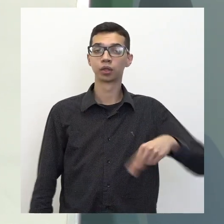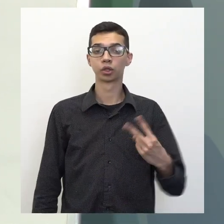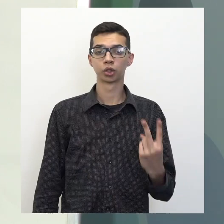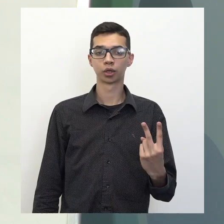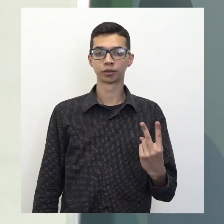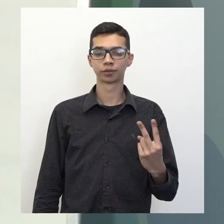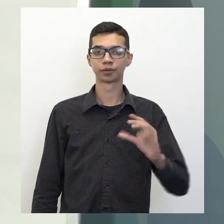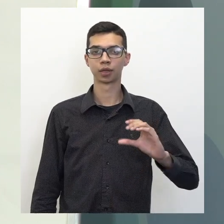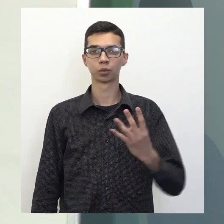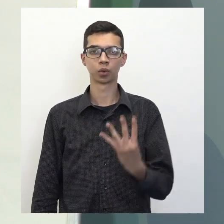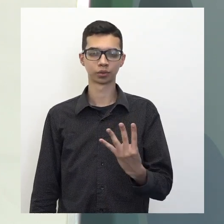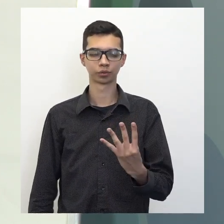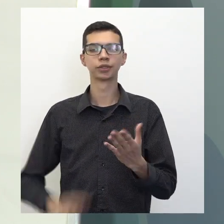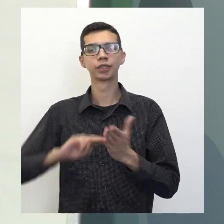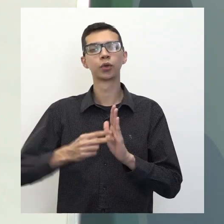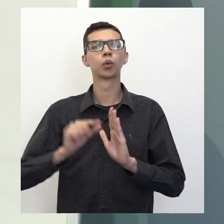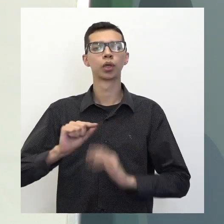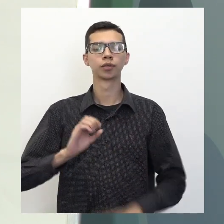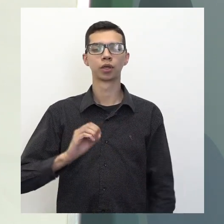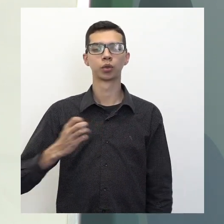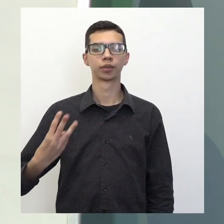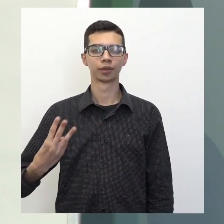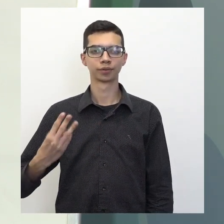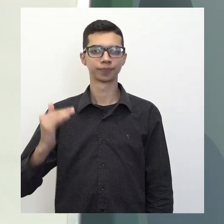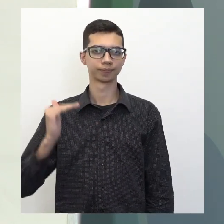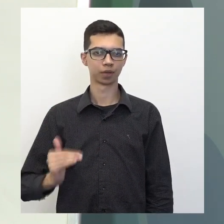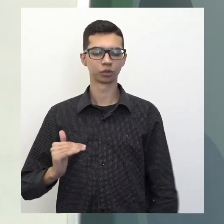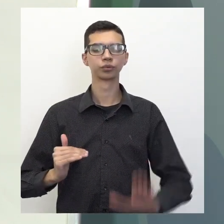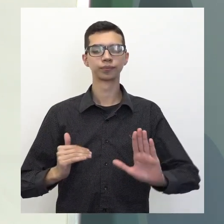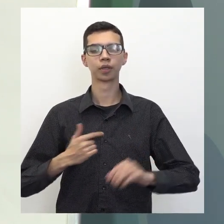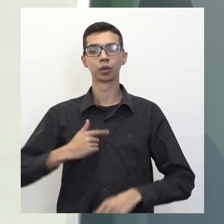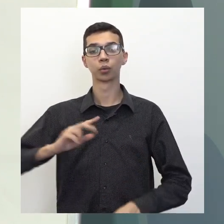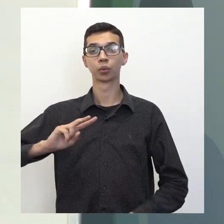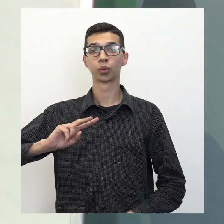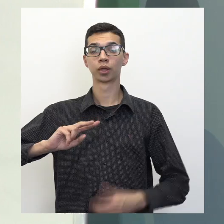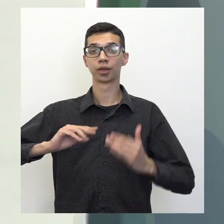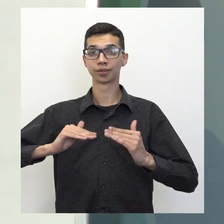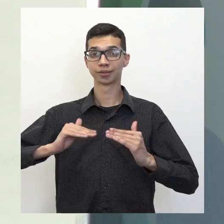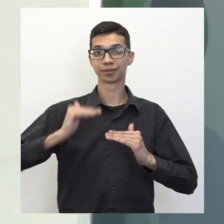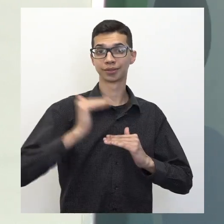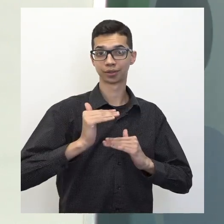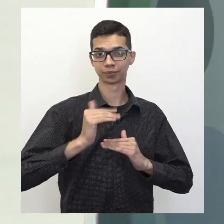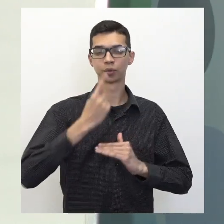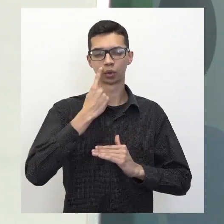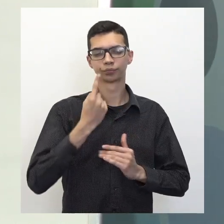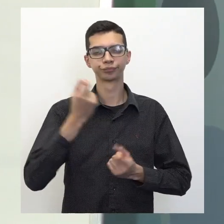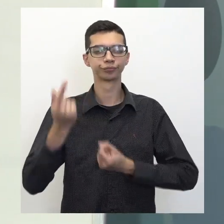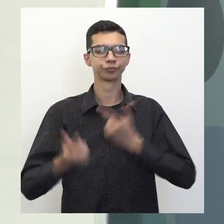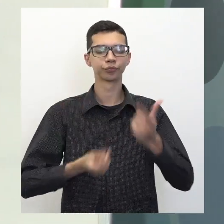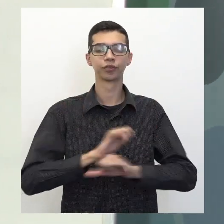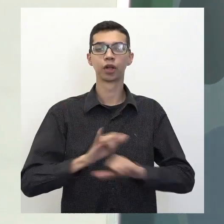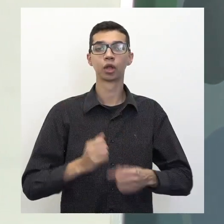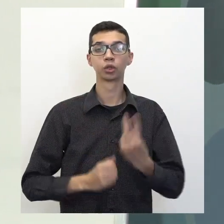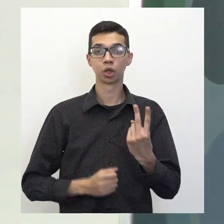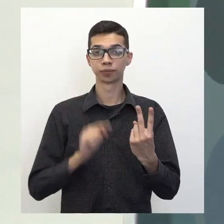que é 0,3 aqui embaixo, eu coloquei em cima. Aí, uns falaram que dava 2,7, estava